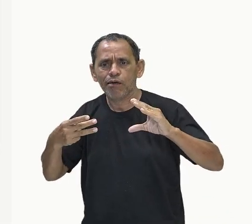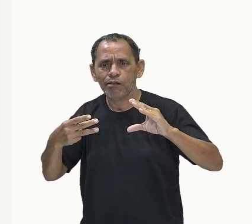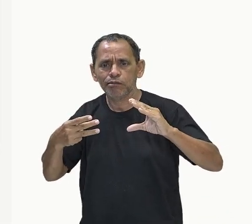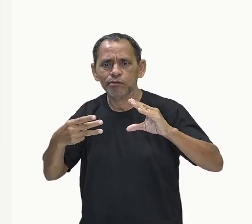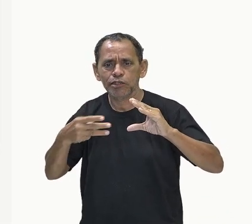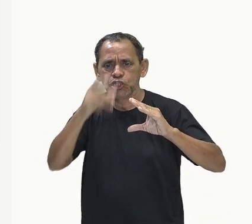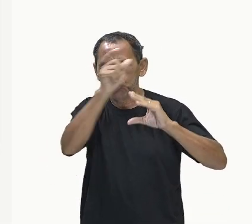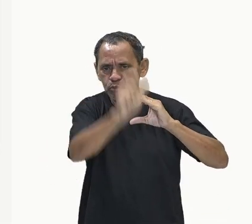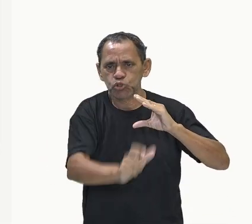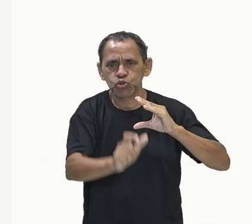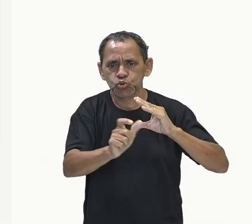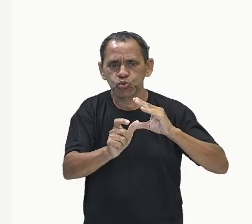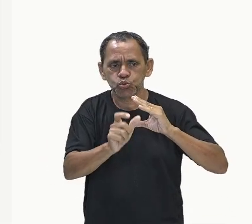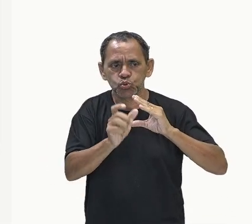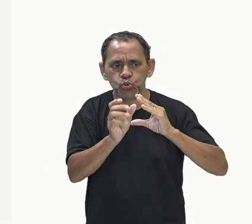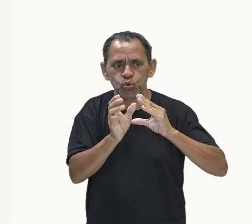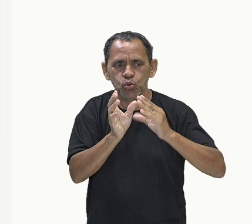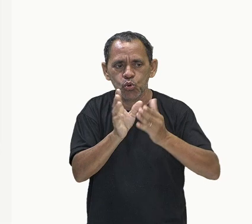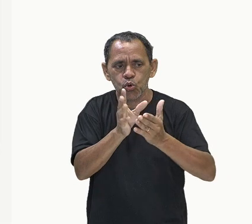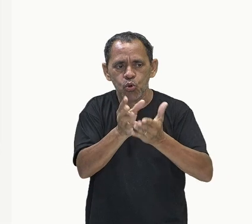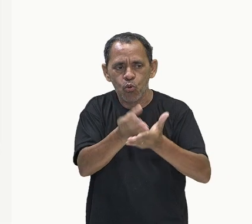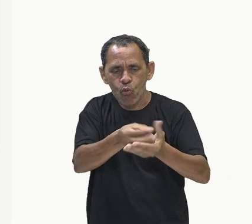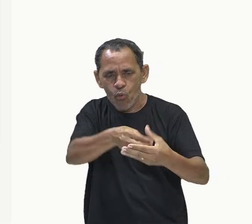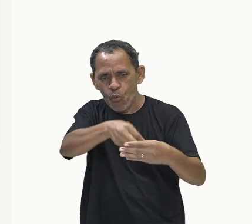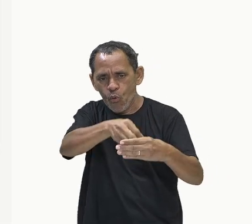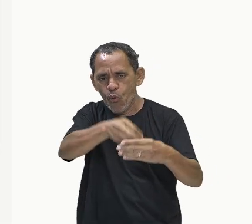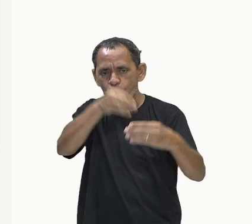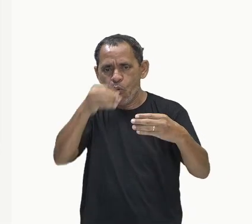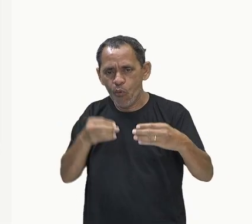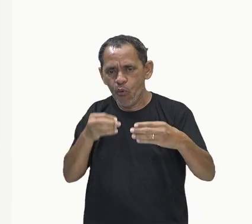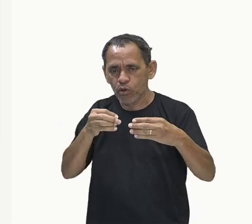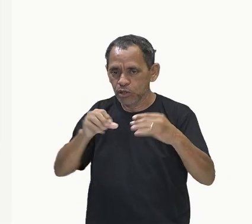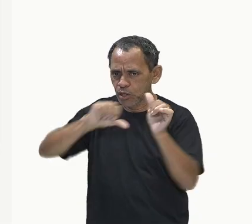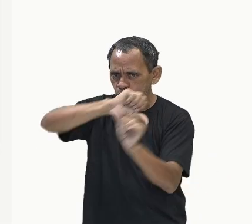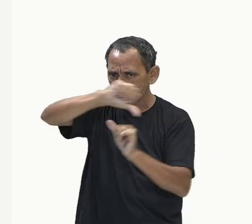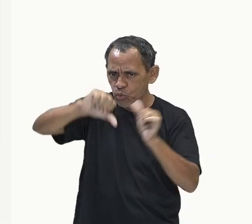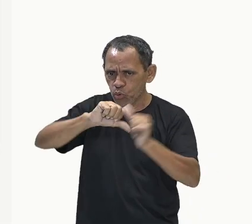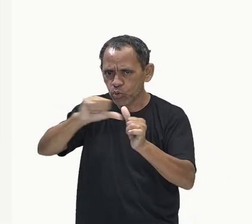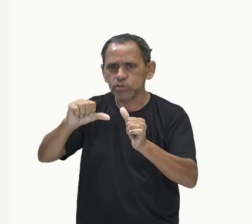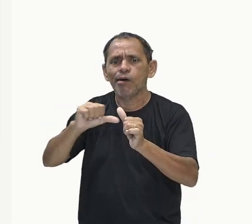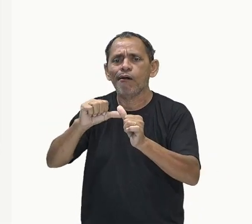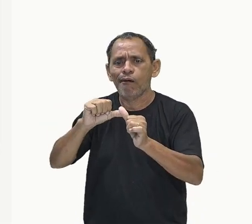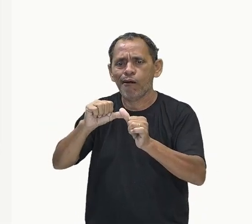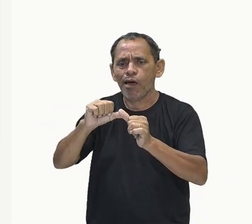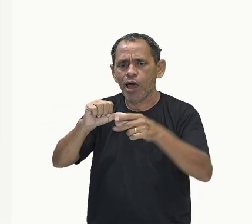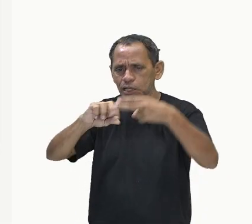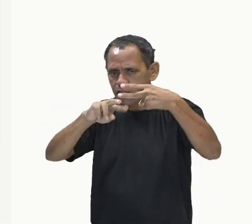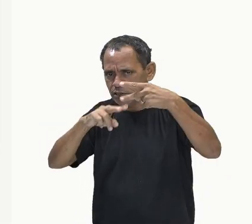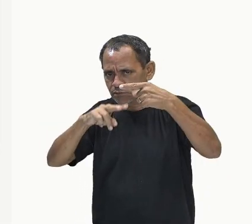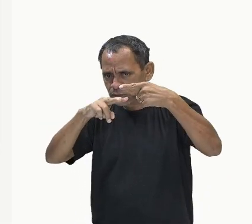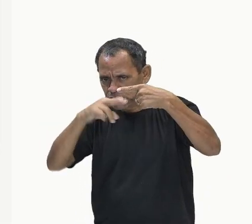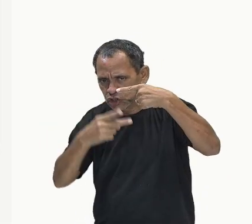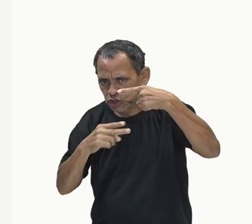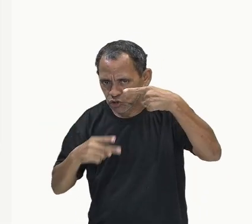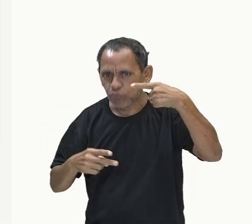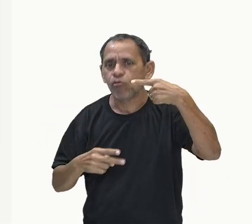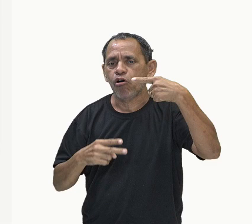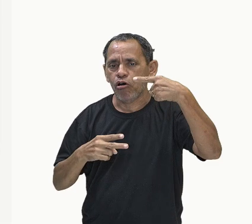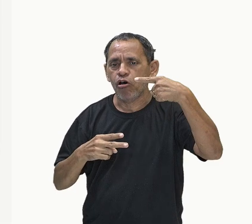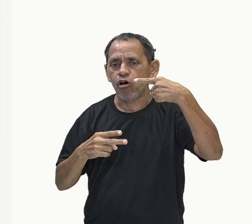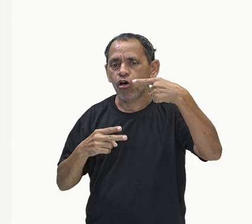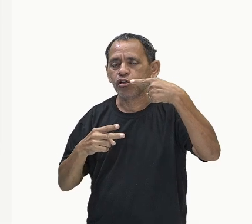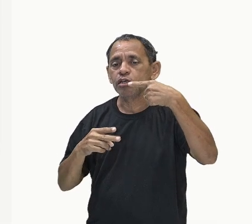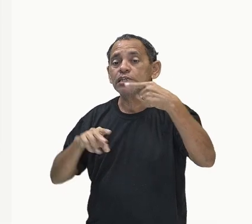retiradas do corpo, modificadas em laboratório e depois reinseridas no paciente, seguindo